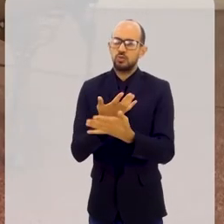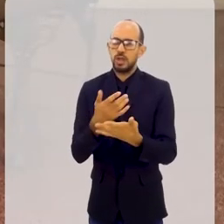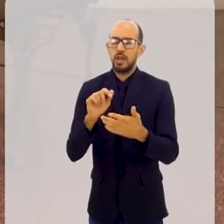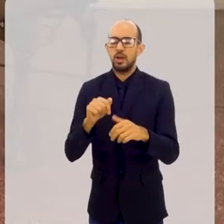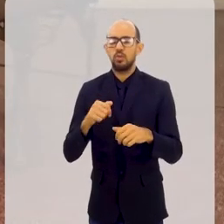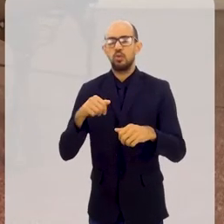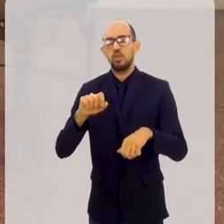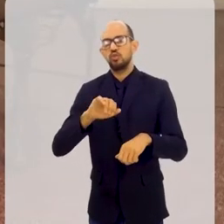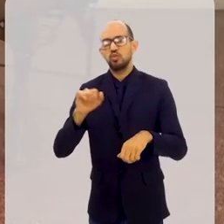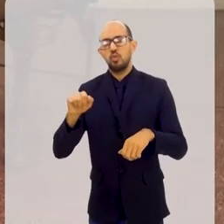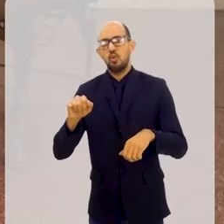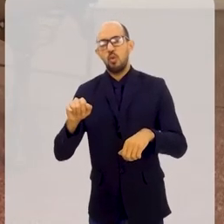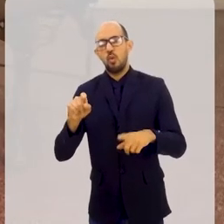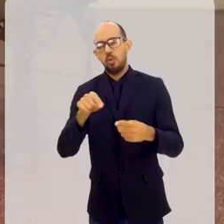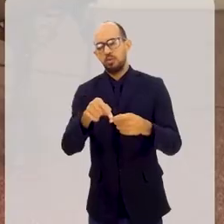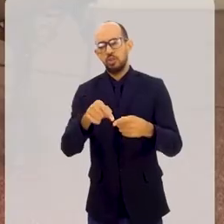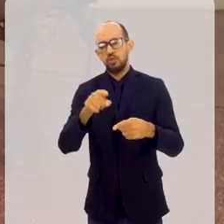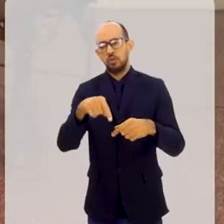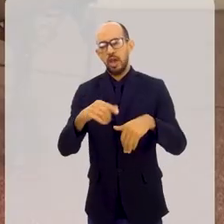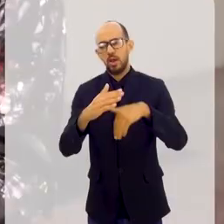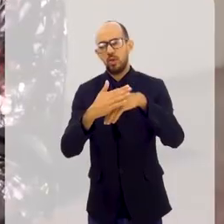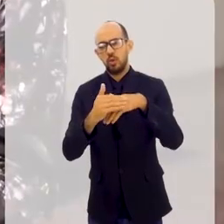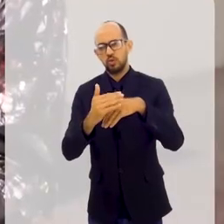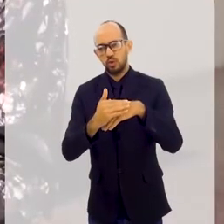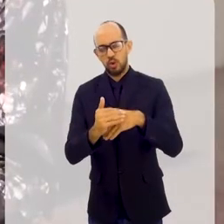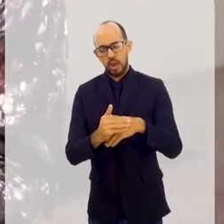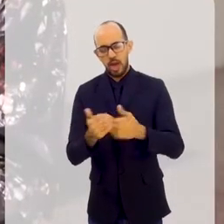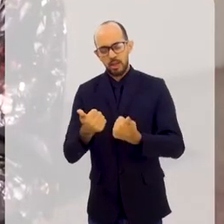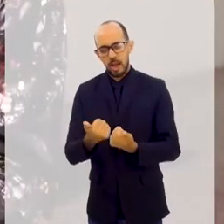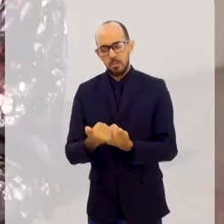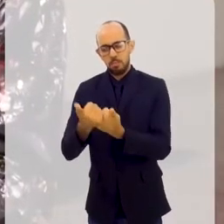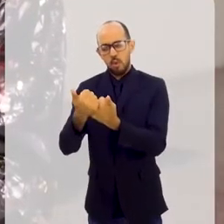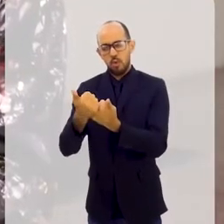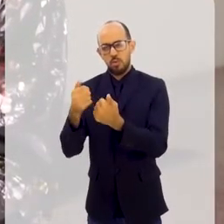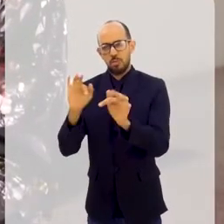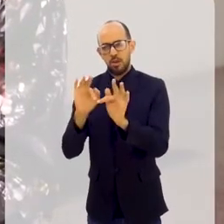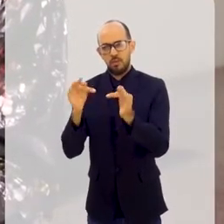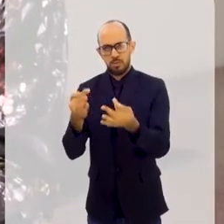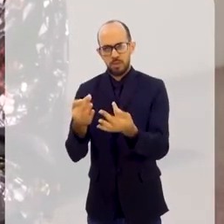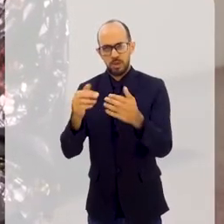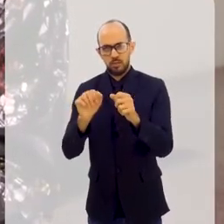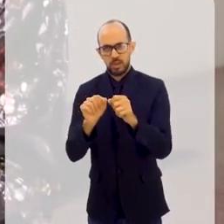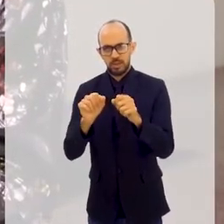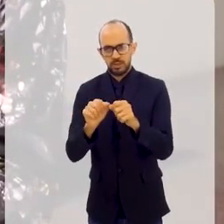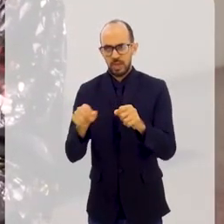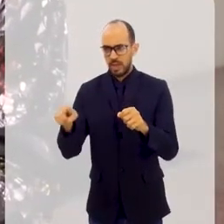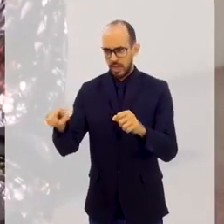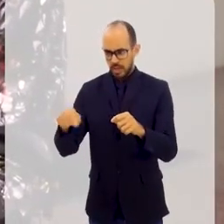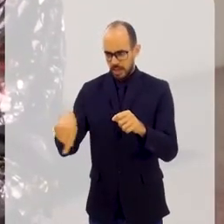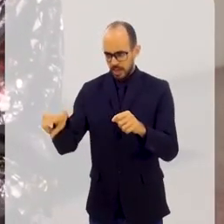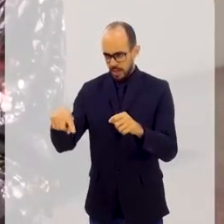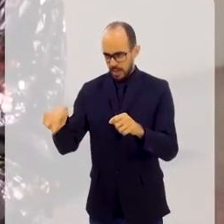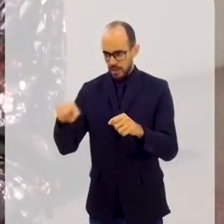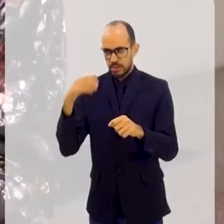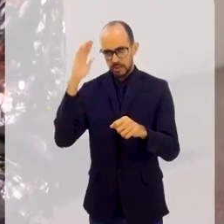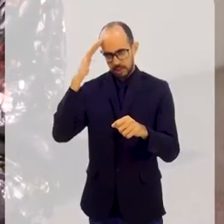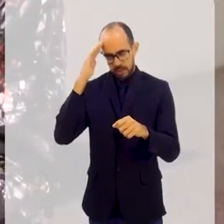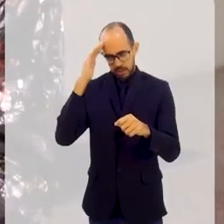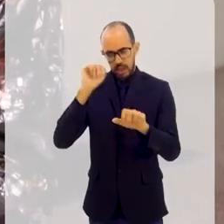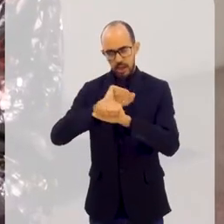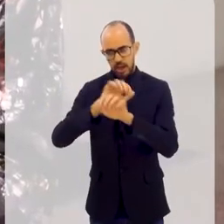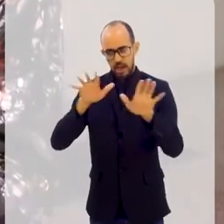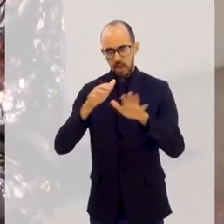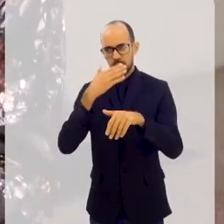é consolar família neste mundo e dá todo o apoio para a família e fazer eles entender que quem morrer aí